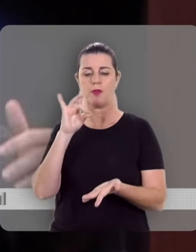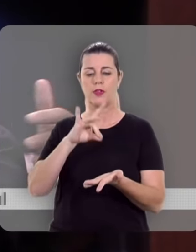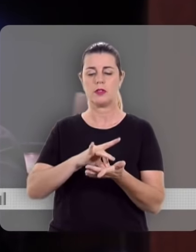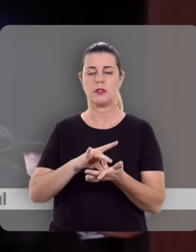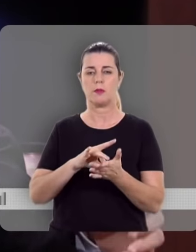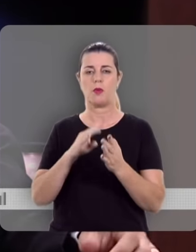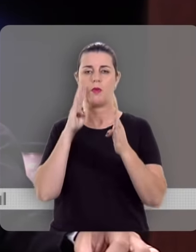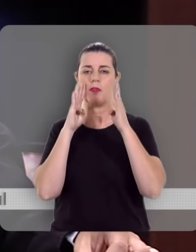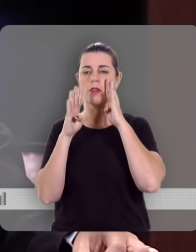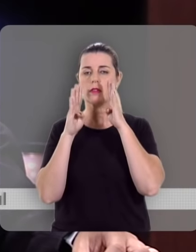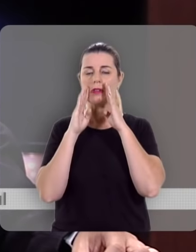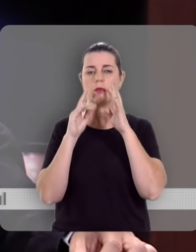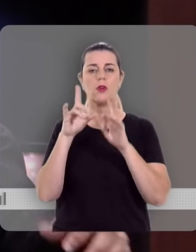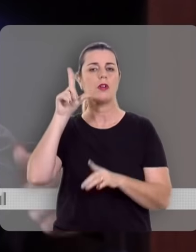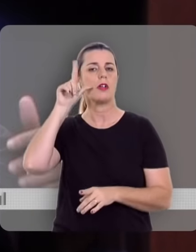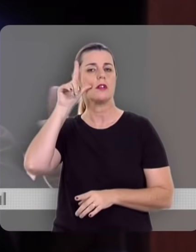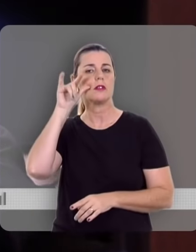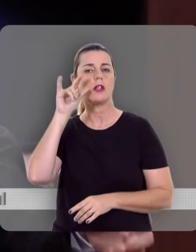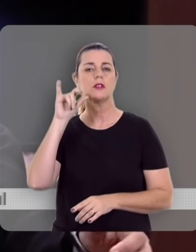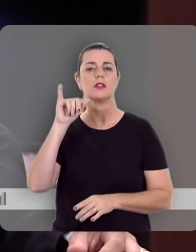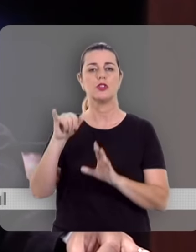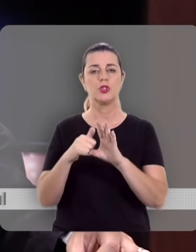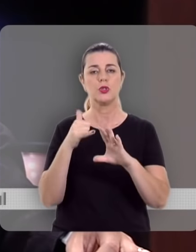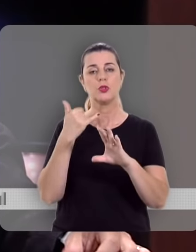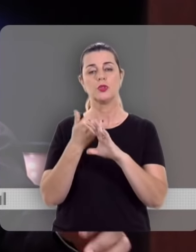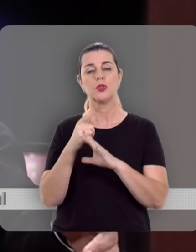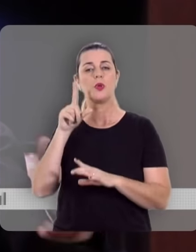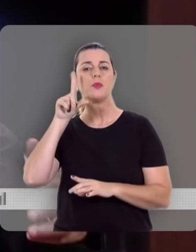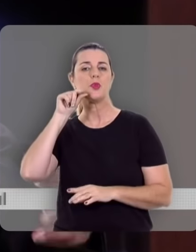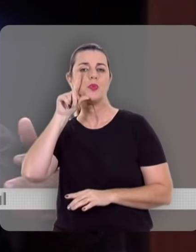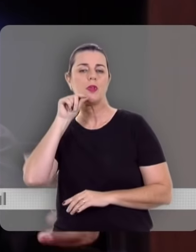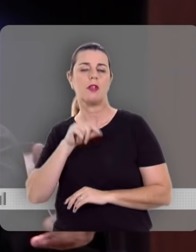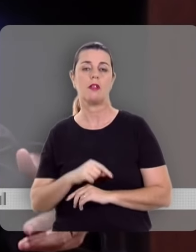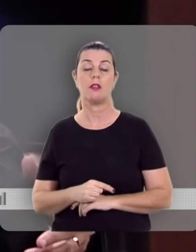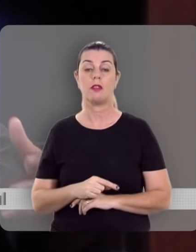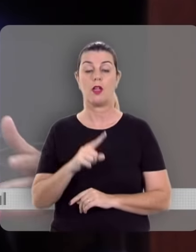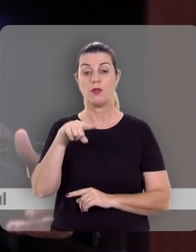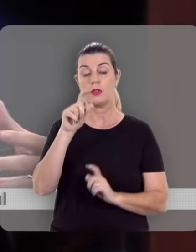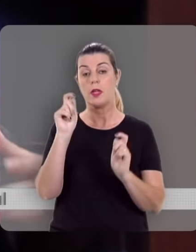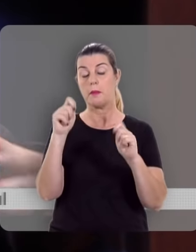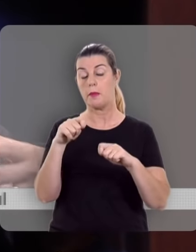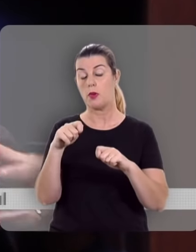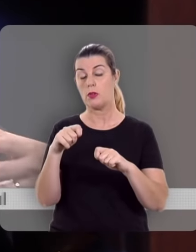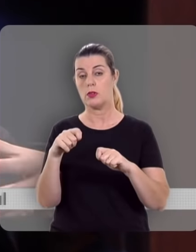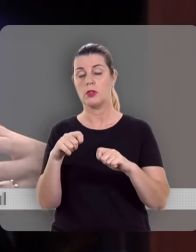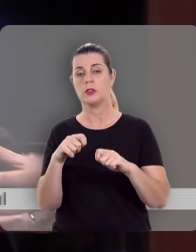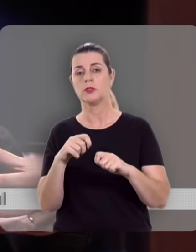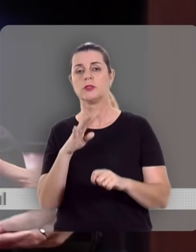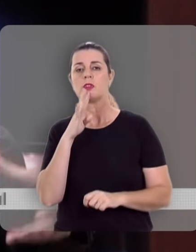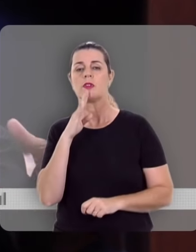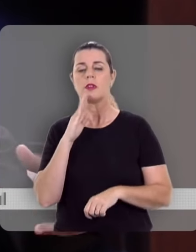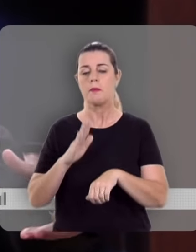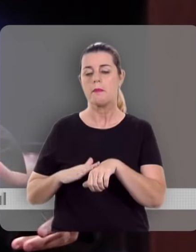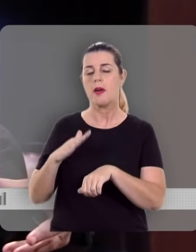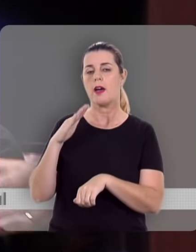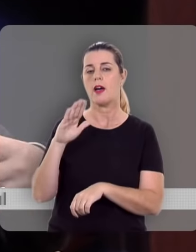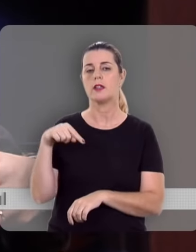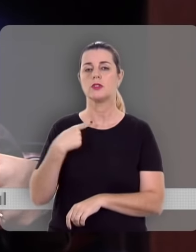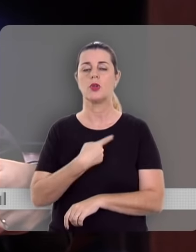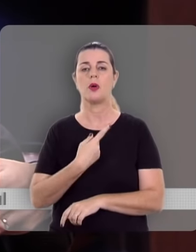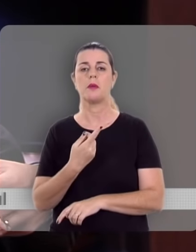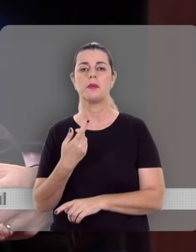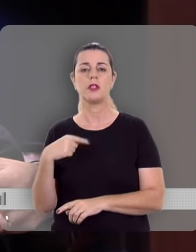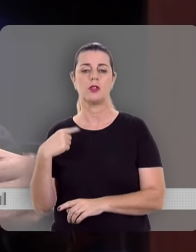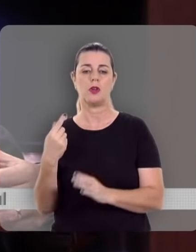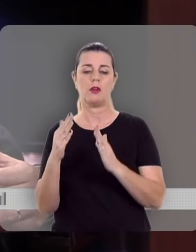Oficial lá no Facebook, no Instagram, no YouTube, no Twitter, e você pode conhecer um pouquinho mais a respeito